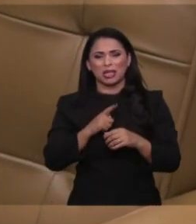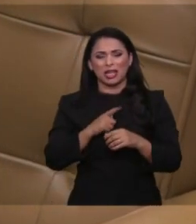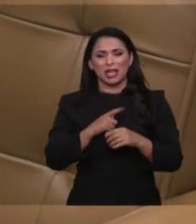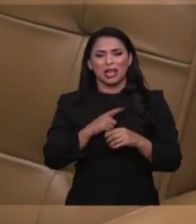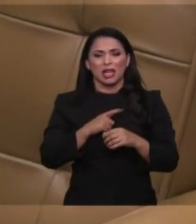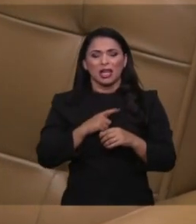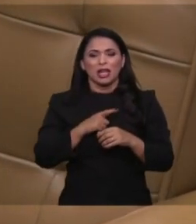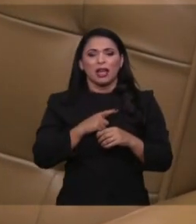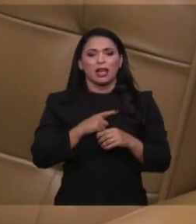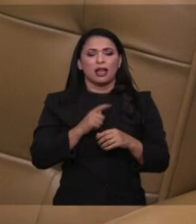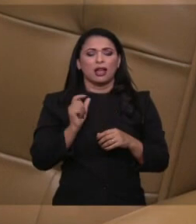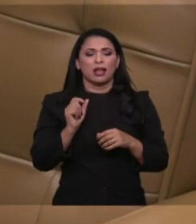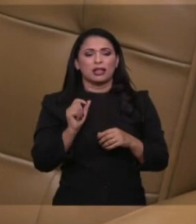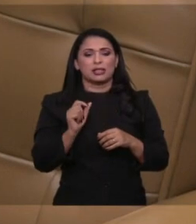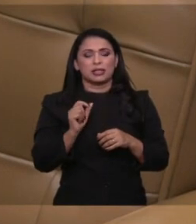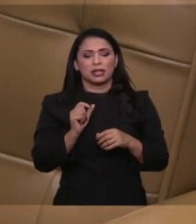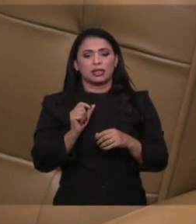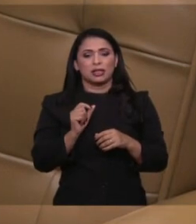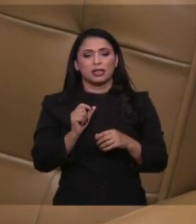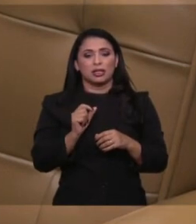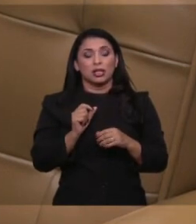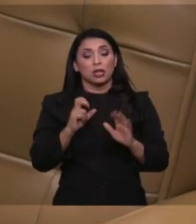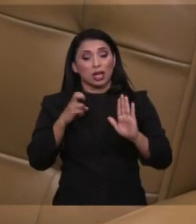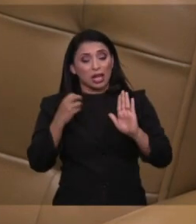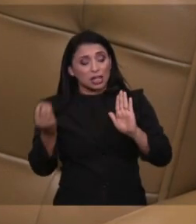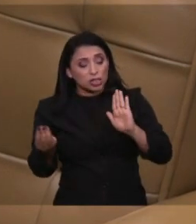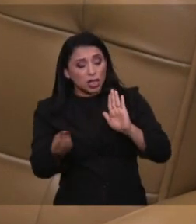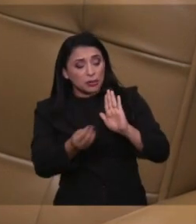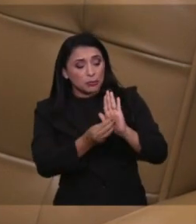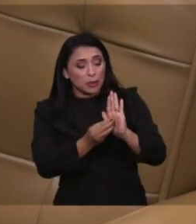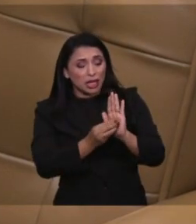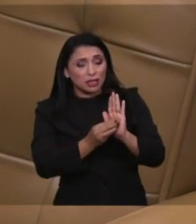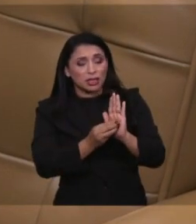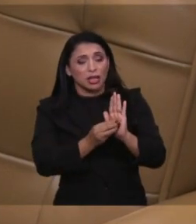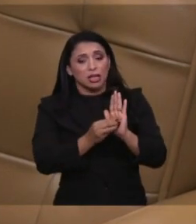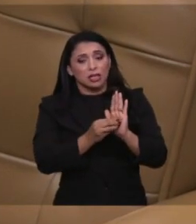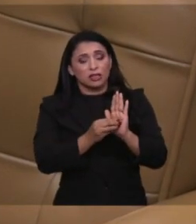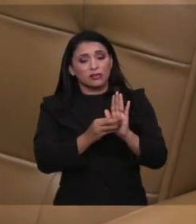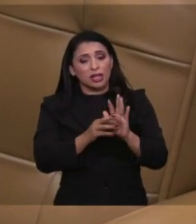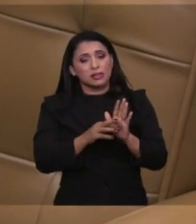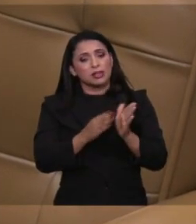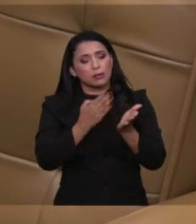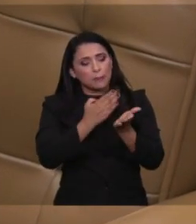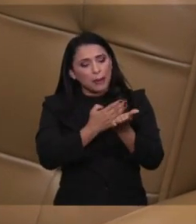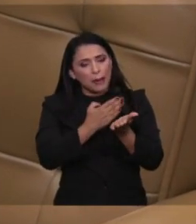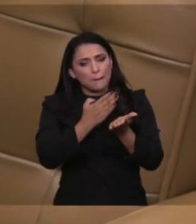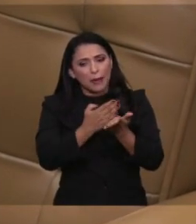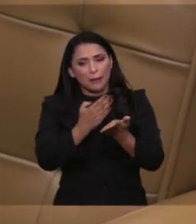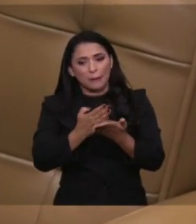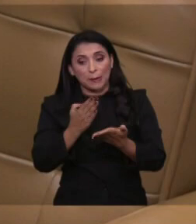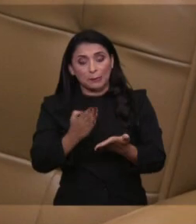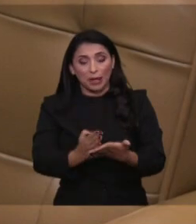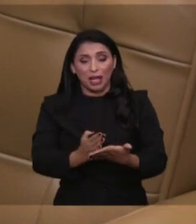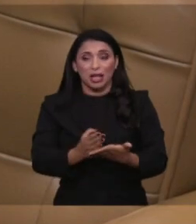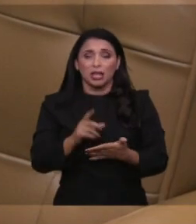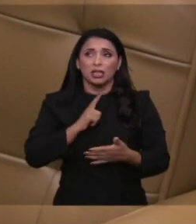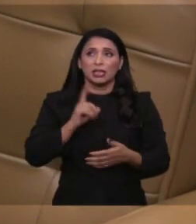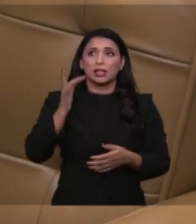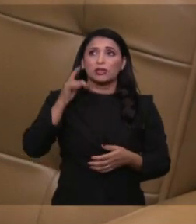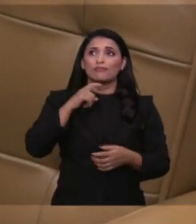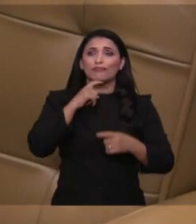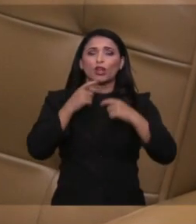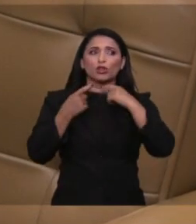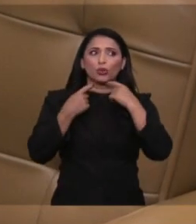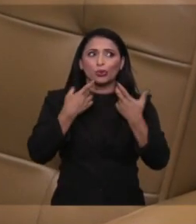fragmentariedade da emenda constitucional, que suscita essas dúvidas todas e que nos obriga, de